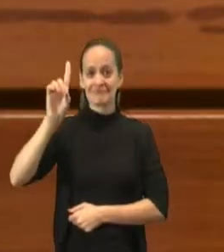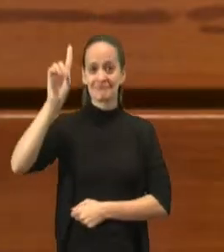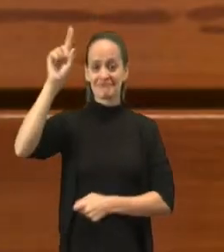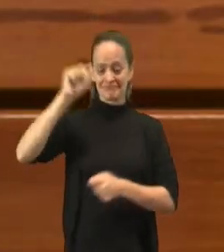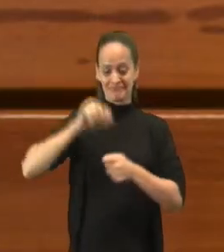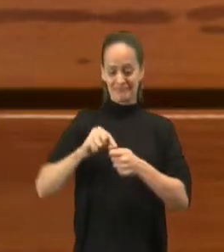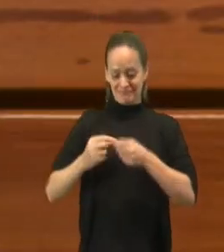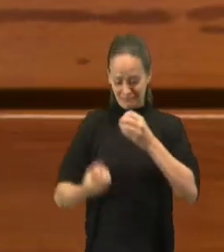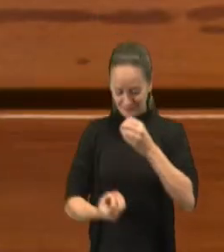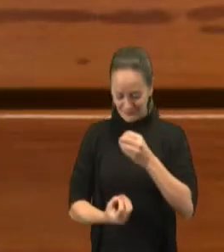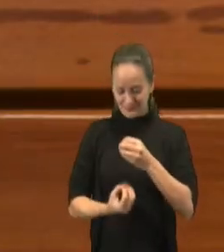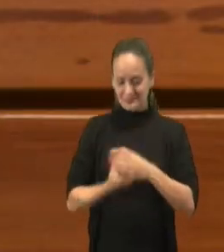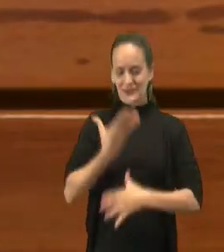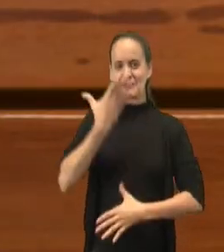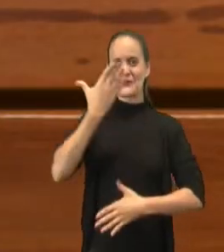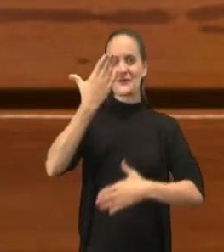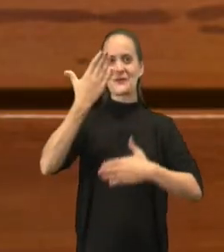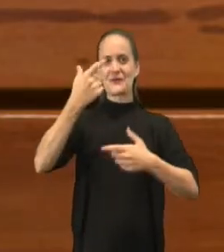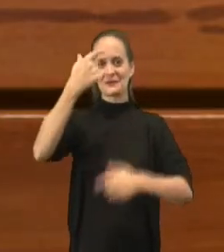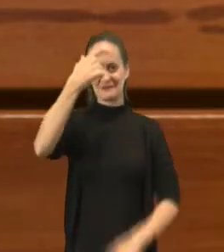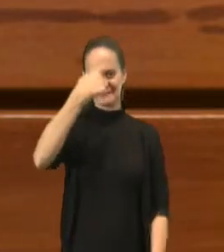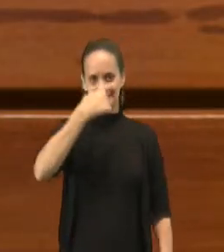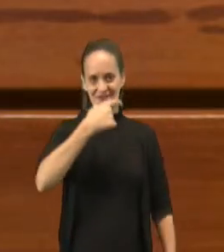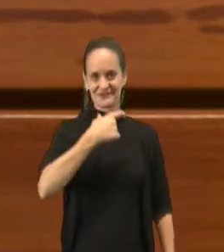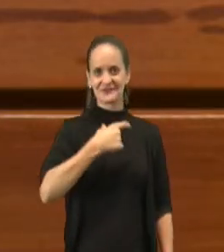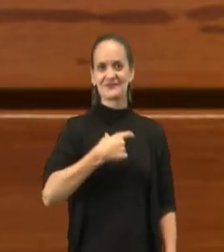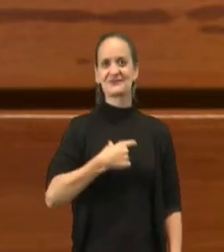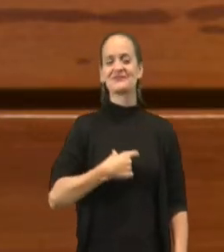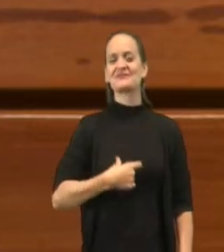maravilhoso tu me